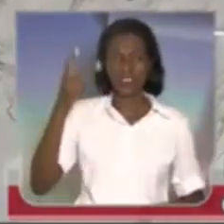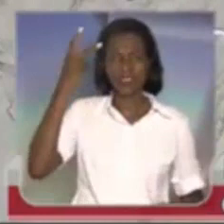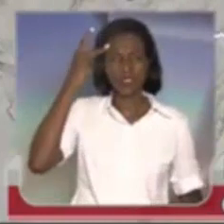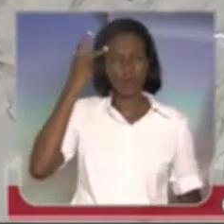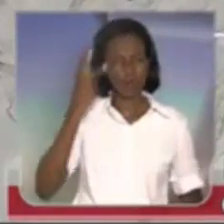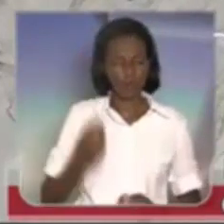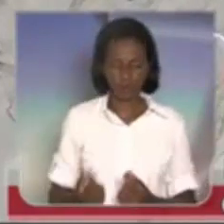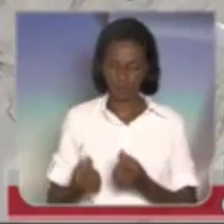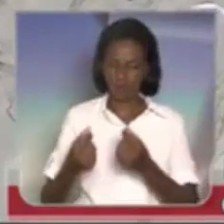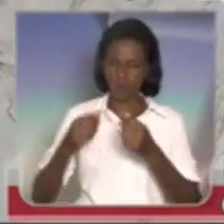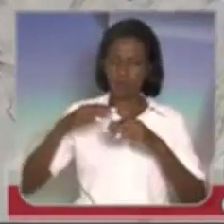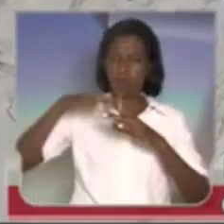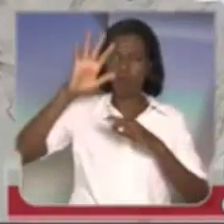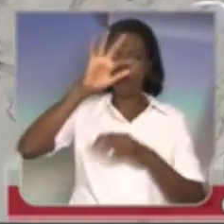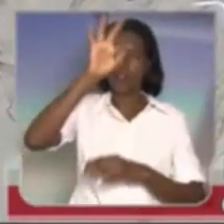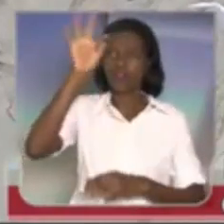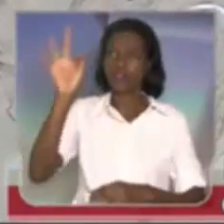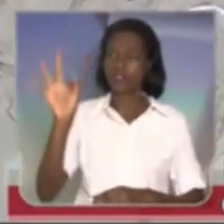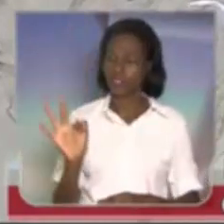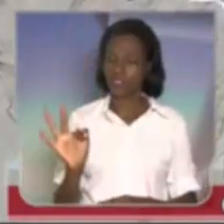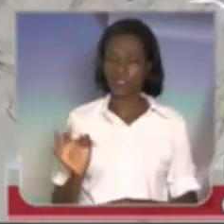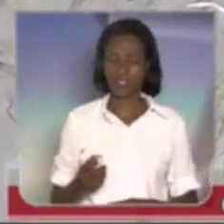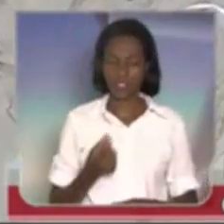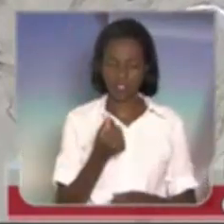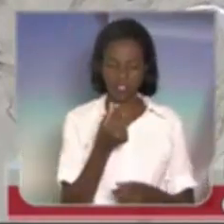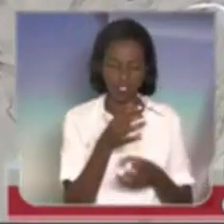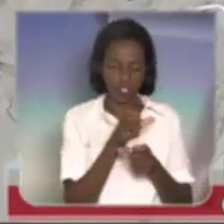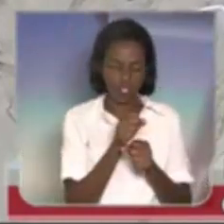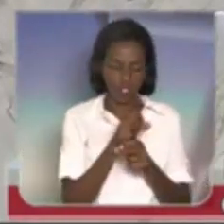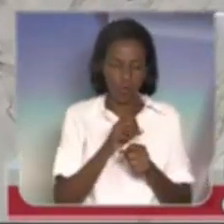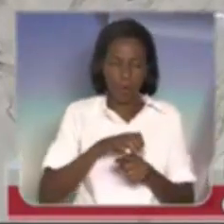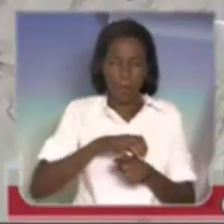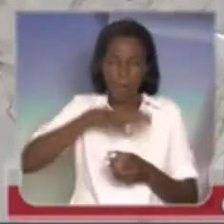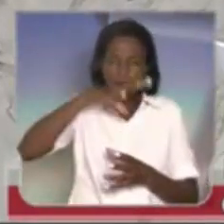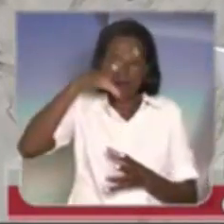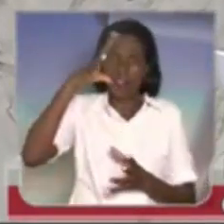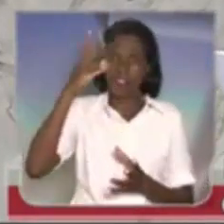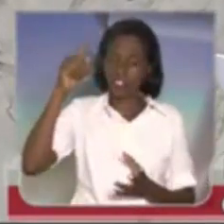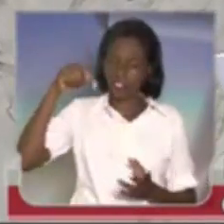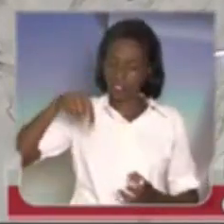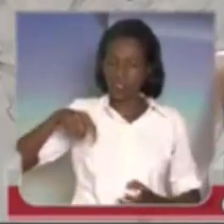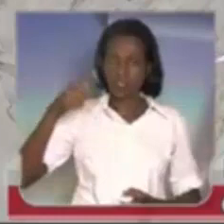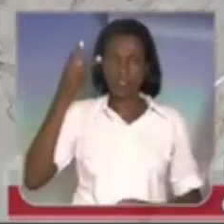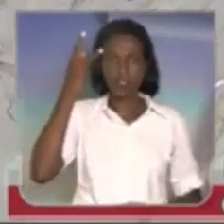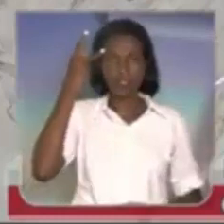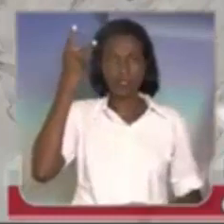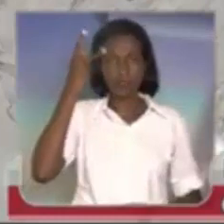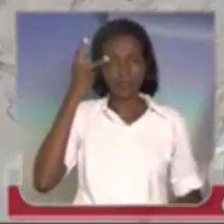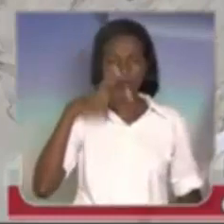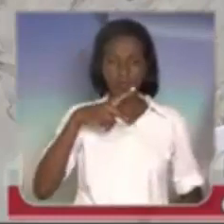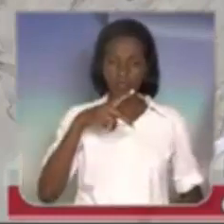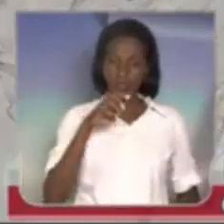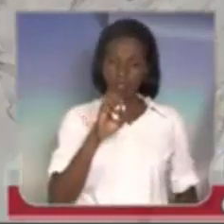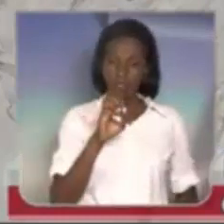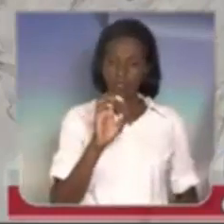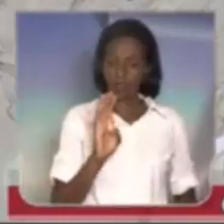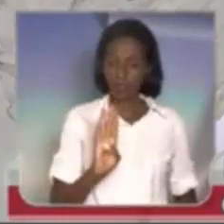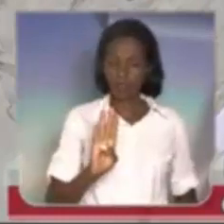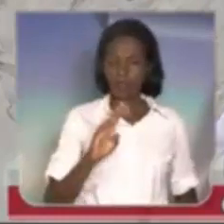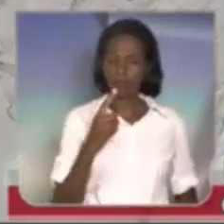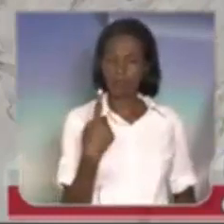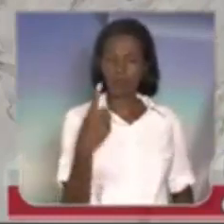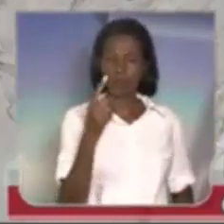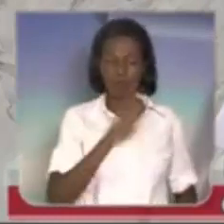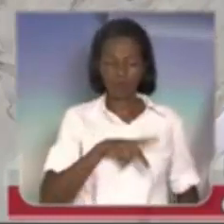Federação que tem o maior orçamento da Federação para peb1 para professor das séries iniciais do